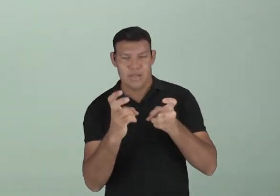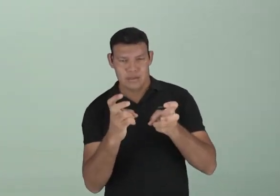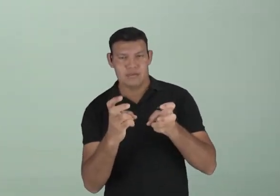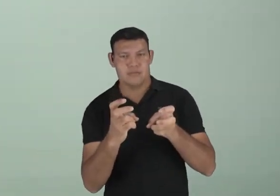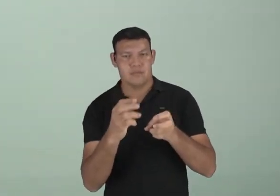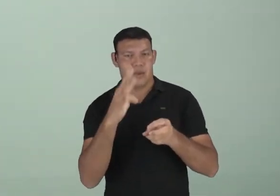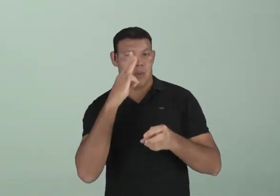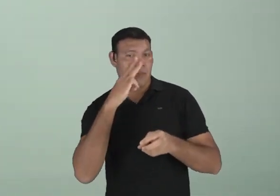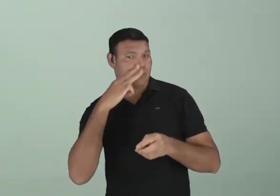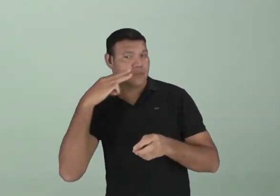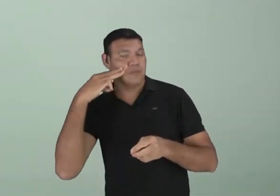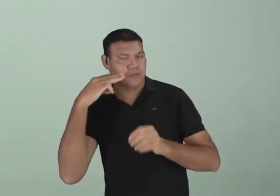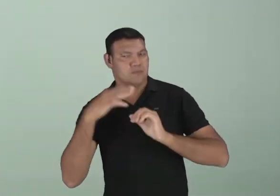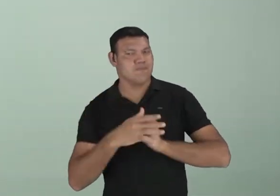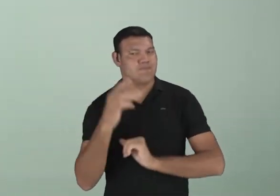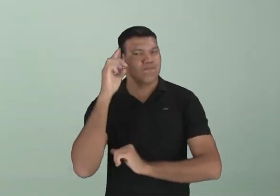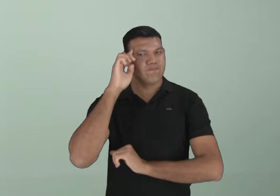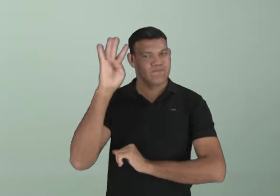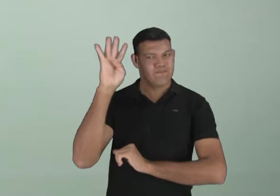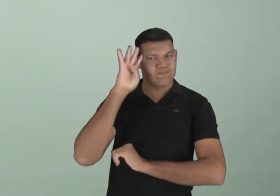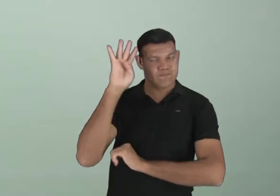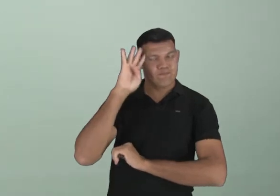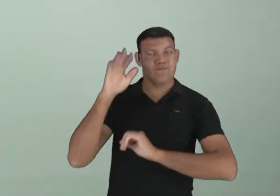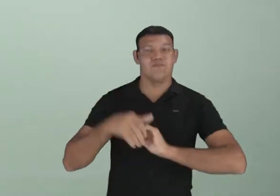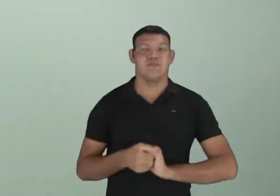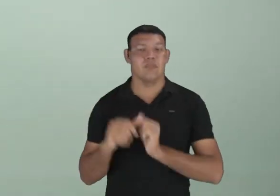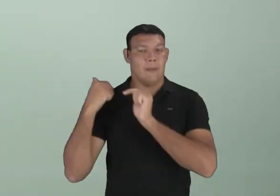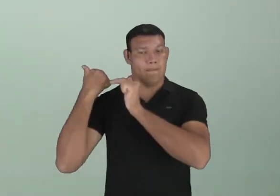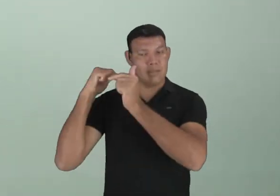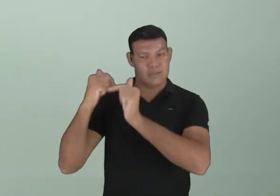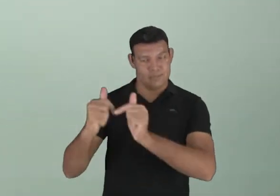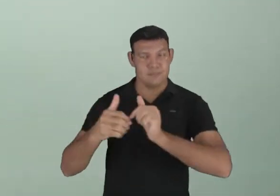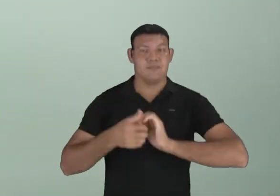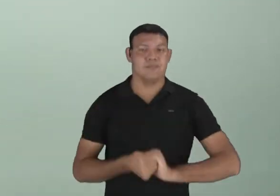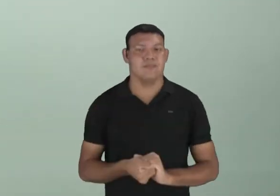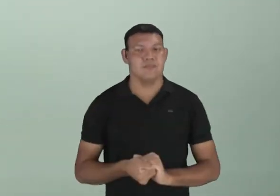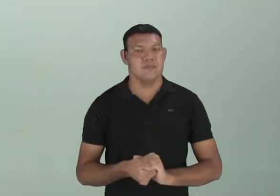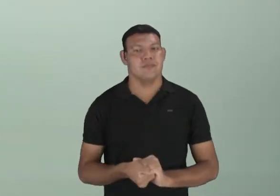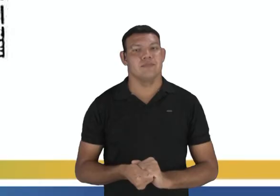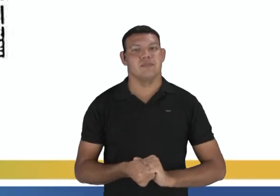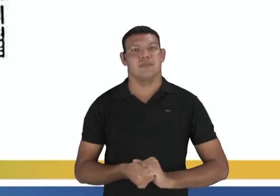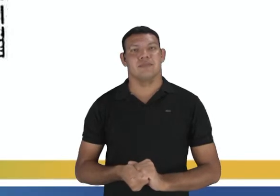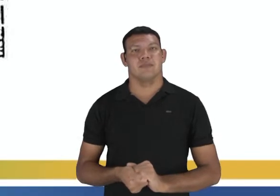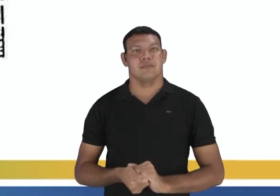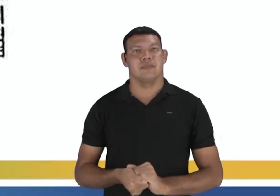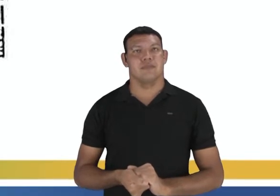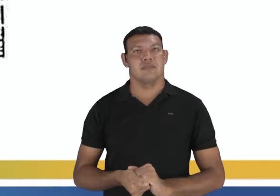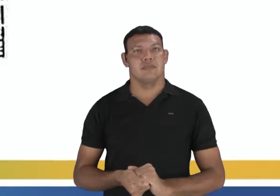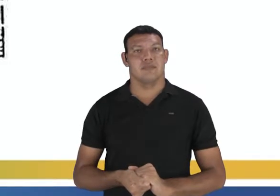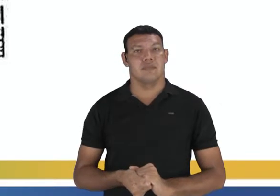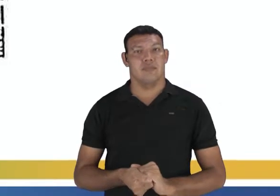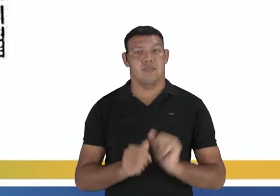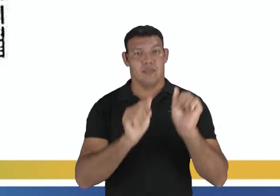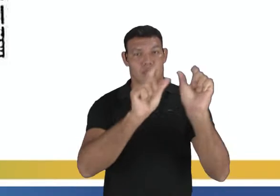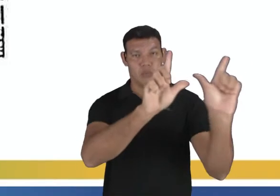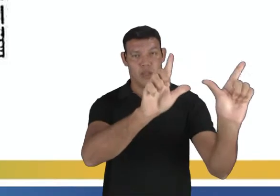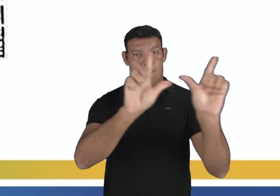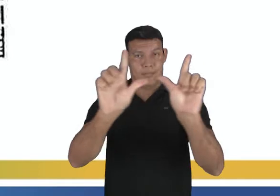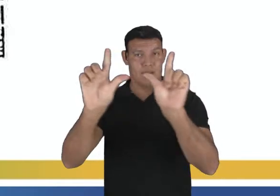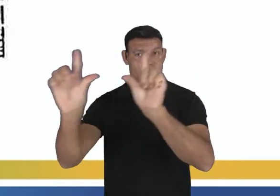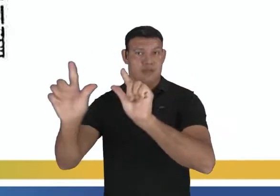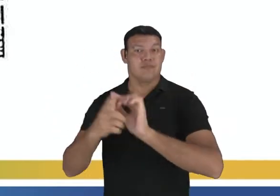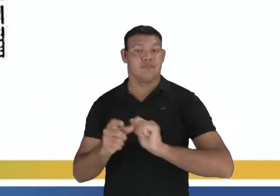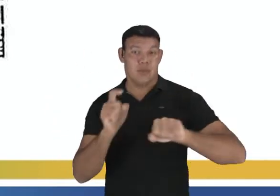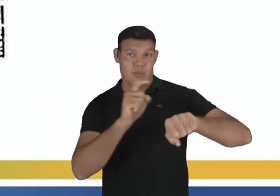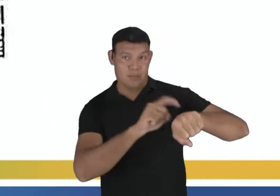corrente marxista do pensamento. Então vamos avançar nas informações. Neste momento,